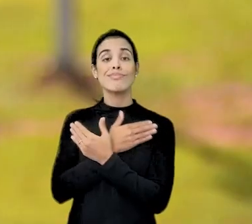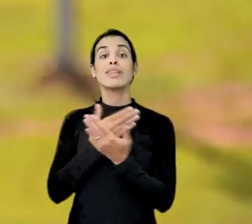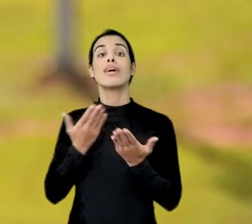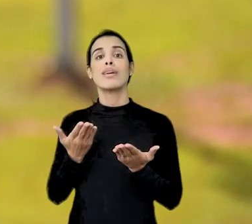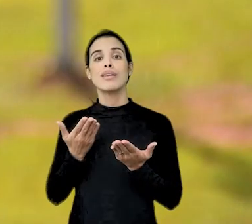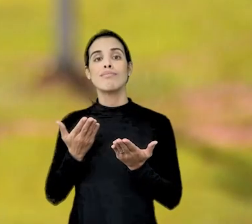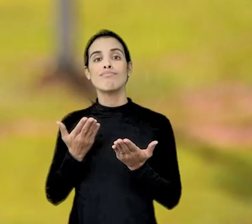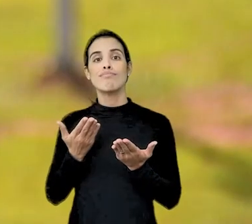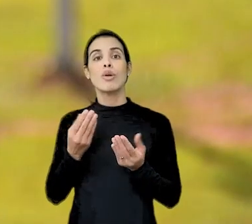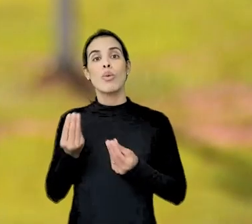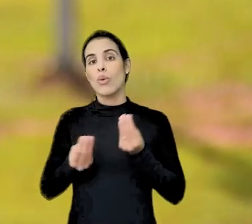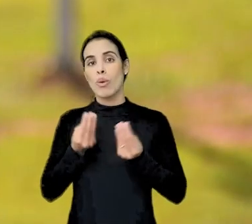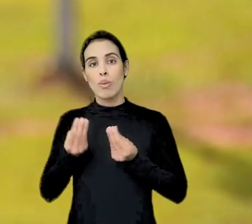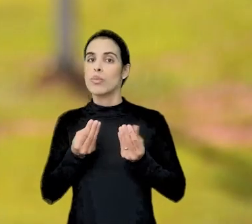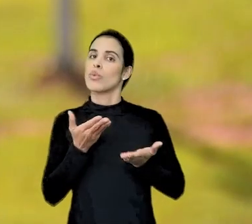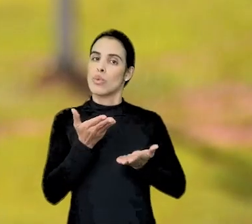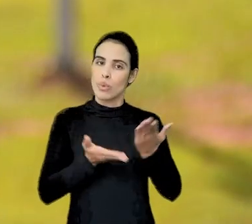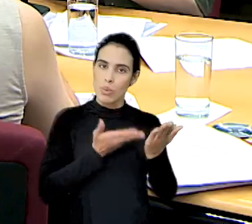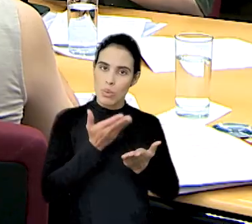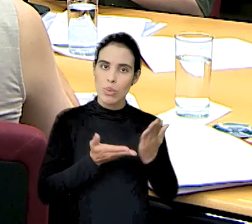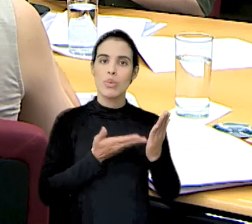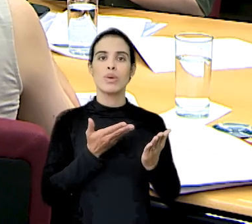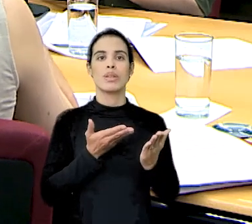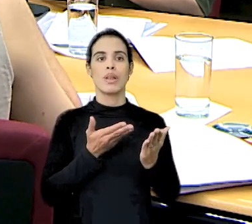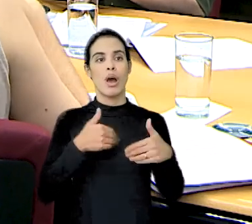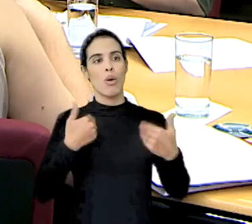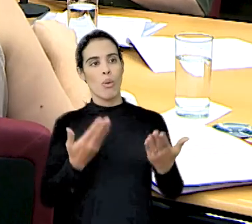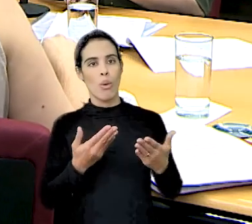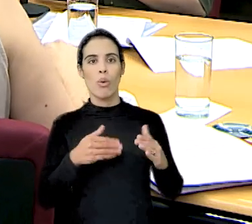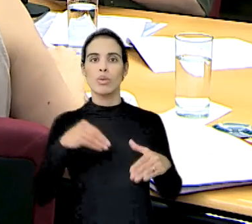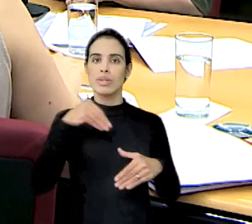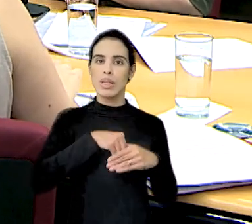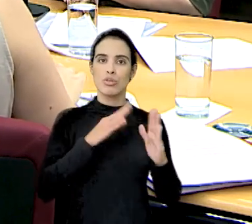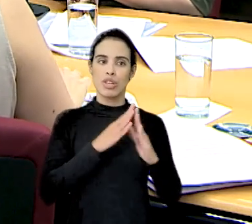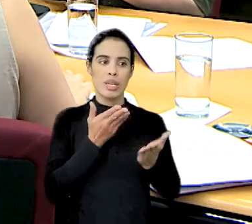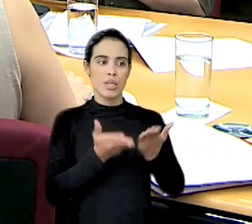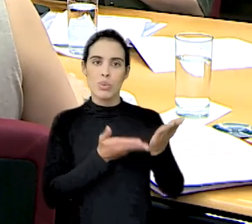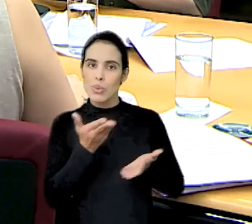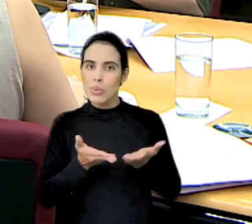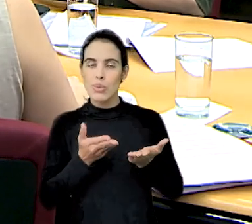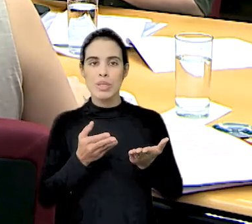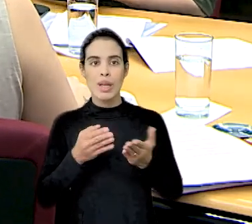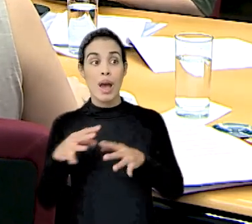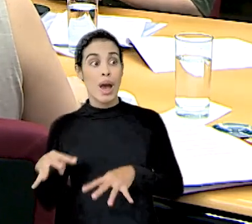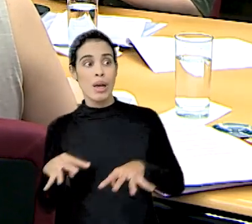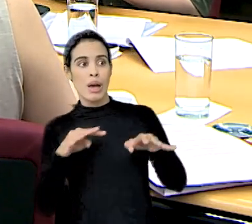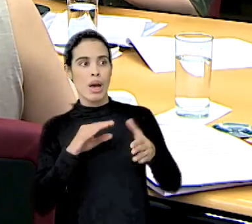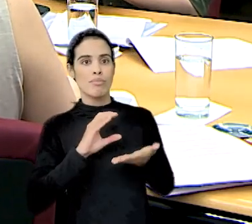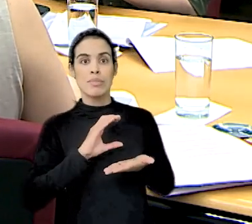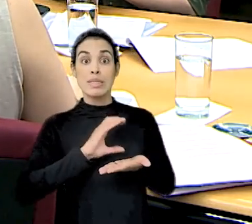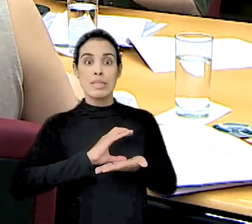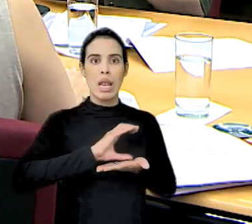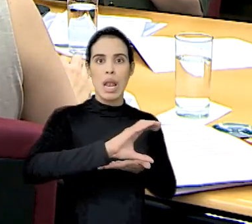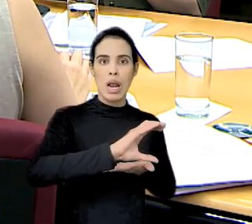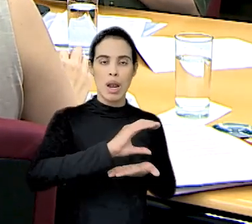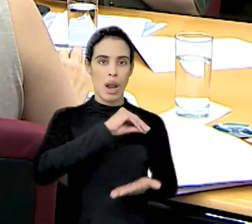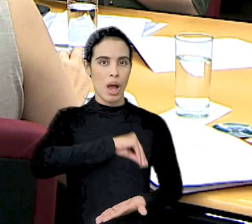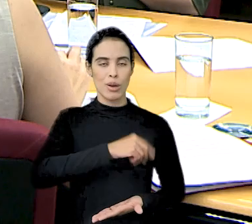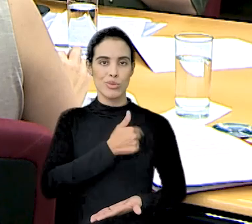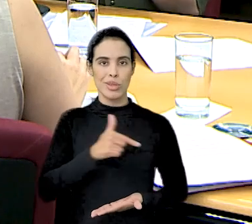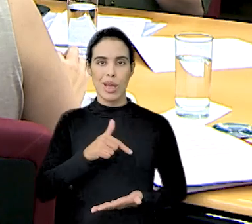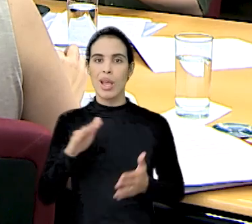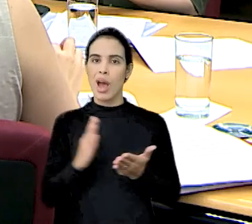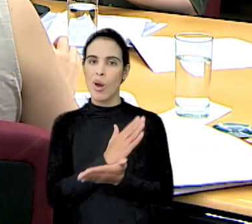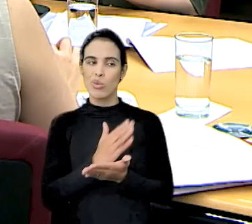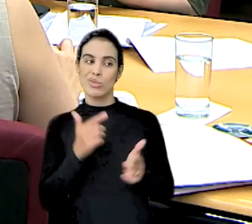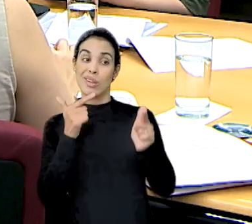acabam assumindo essa função do trabalho de cuidado, que não é reconhecido, não é remunerado, às vezes é até motivo